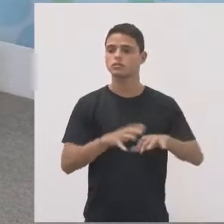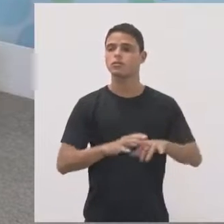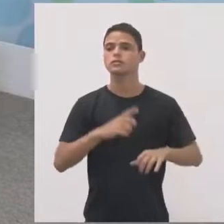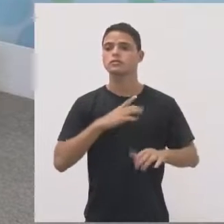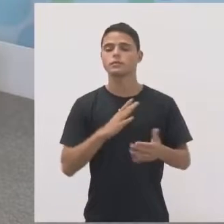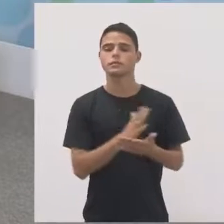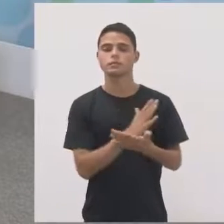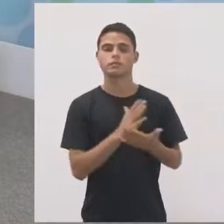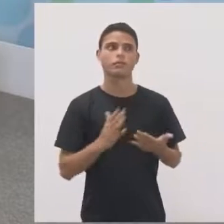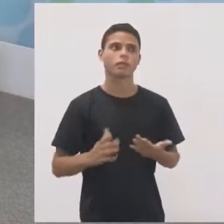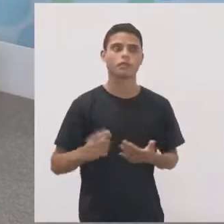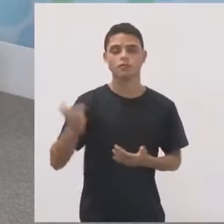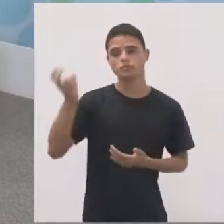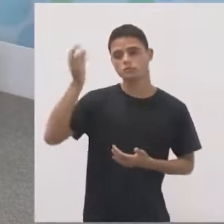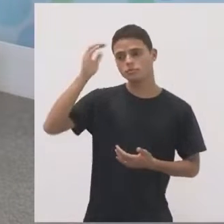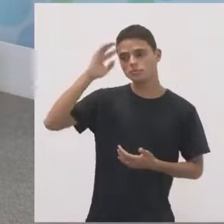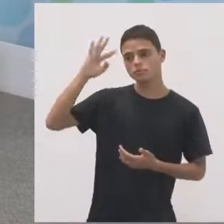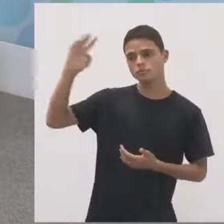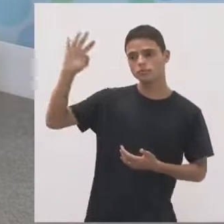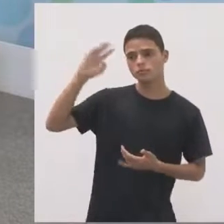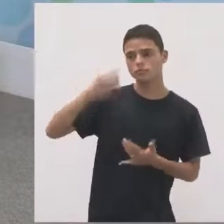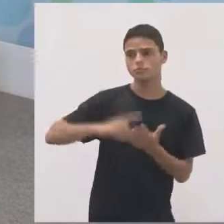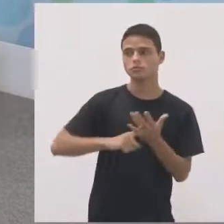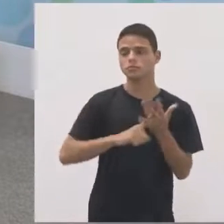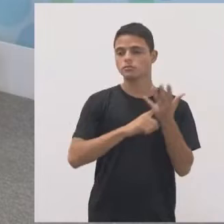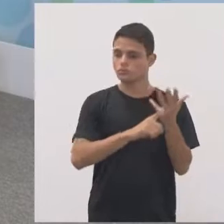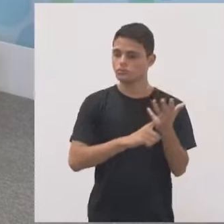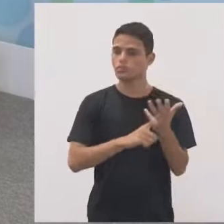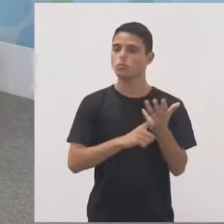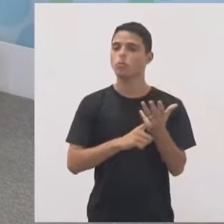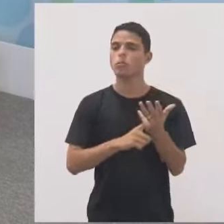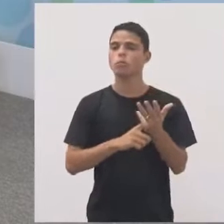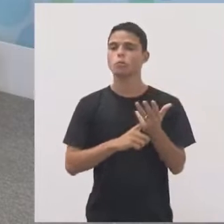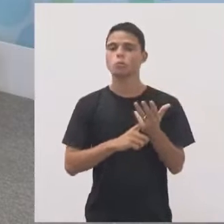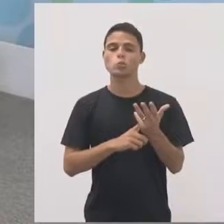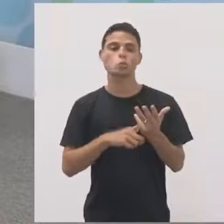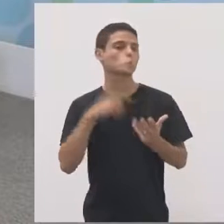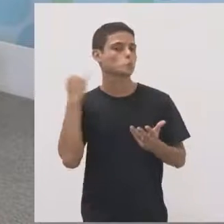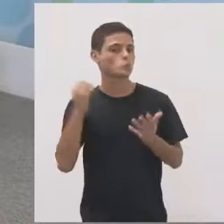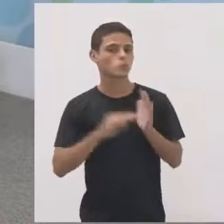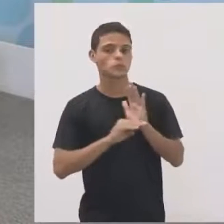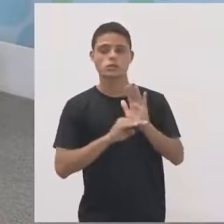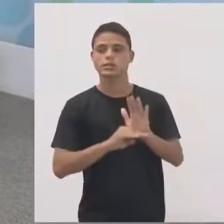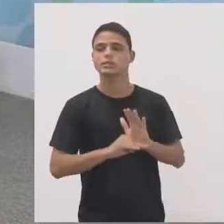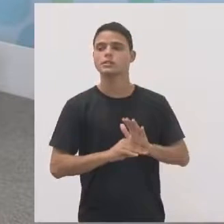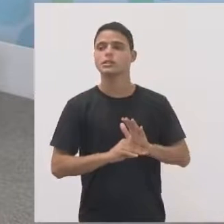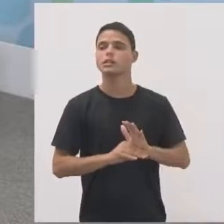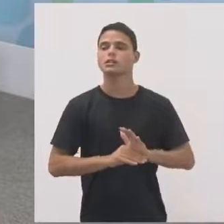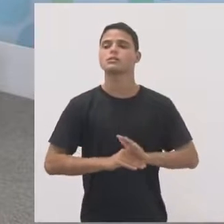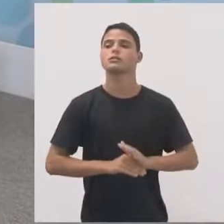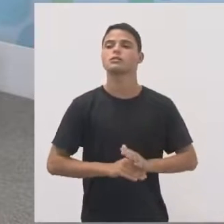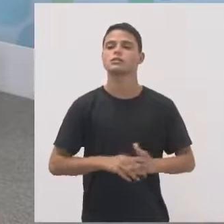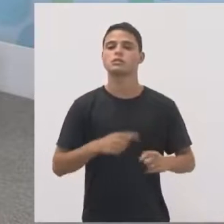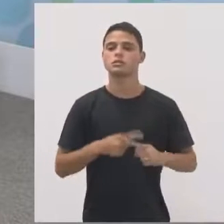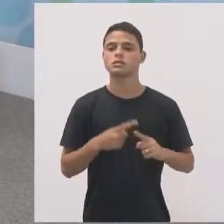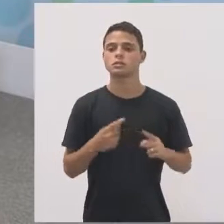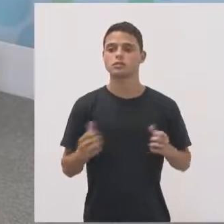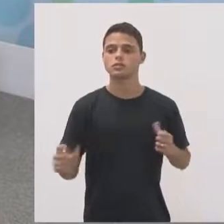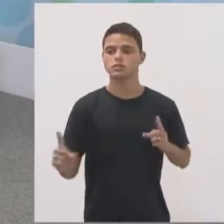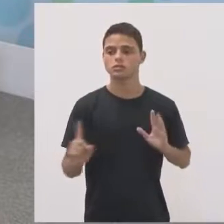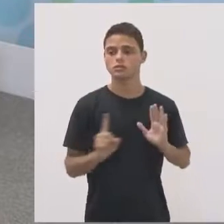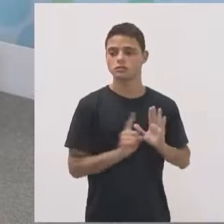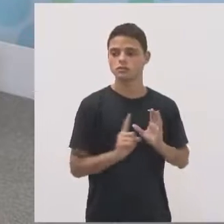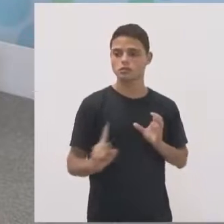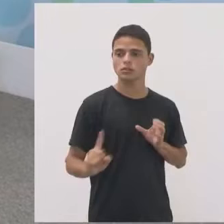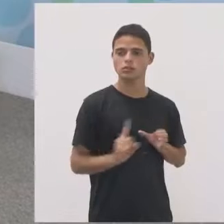inteligências artificiais, né? Hoje a gente consegue ver em bancos, né? Em sistemas operacionais. Eu acho muito importante porque traz mais para perto a